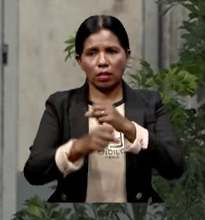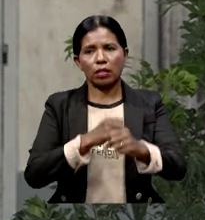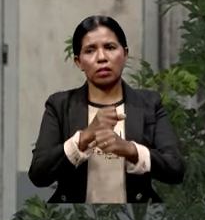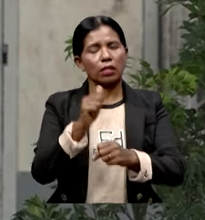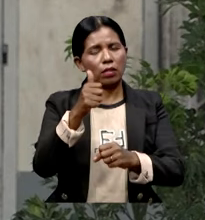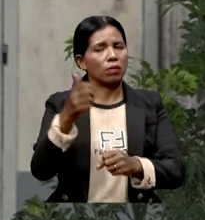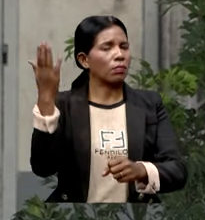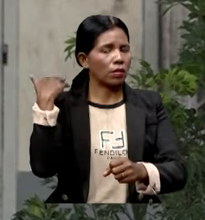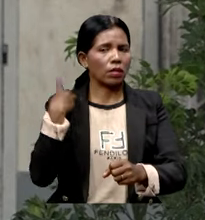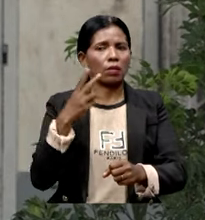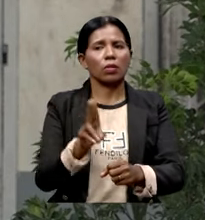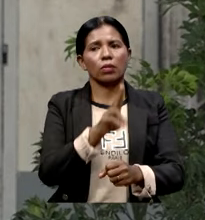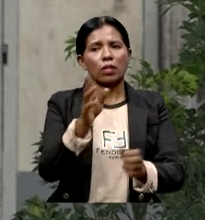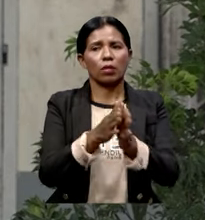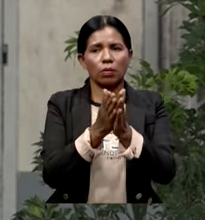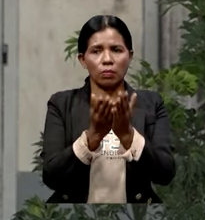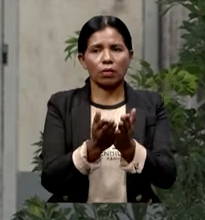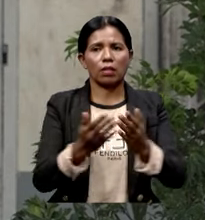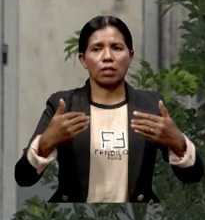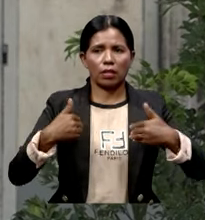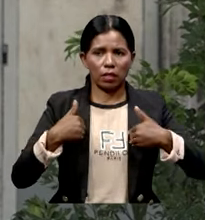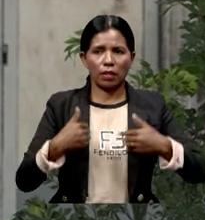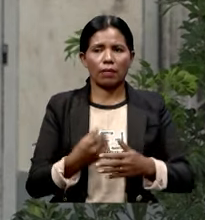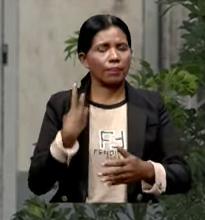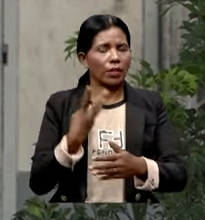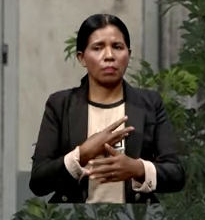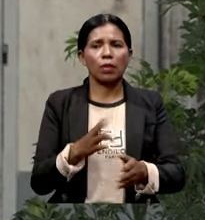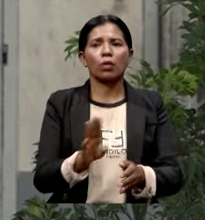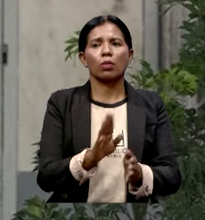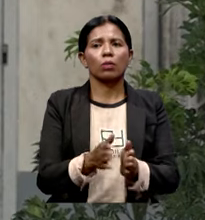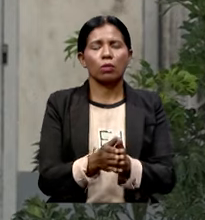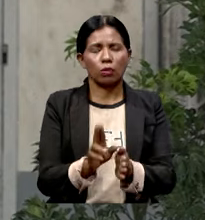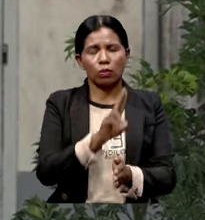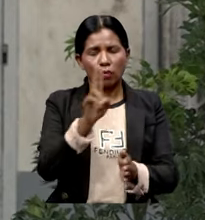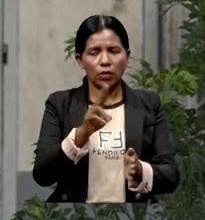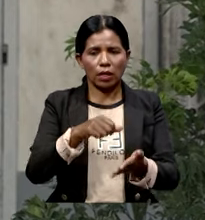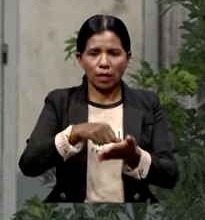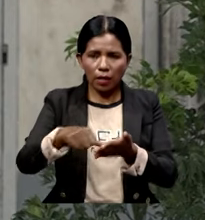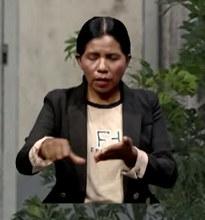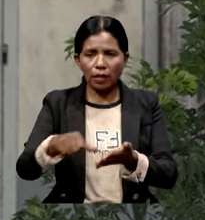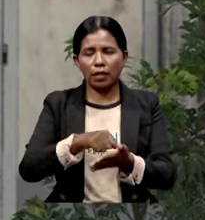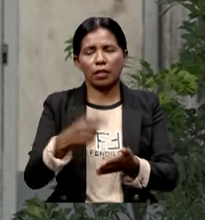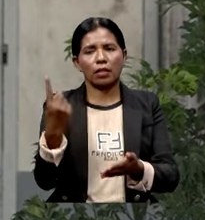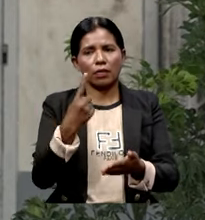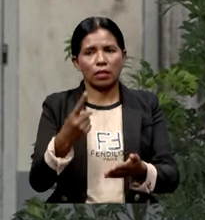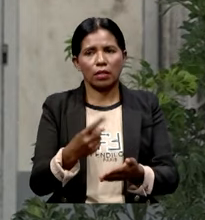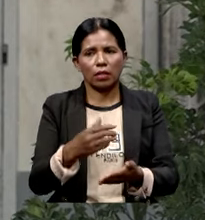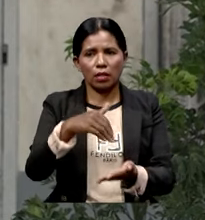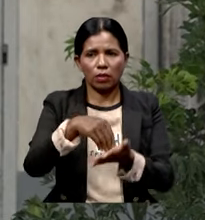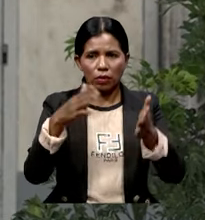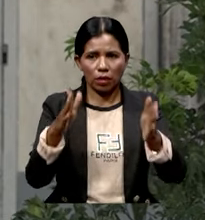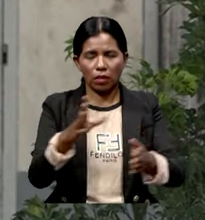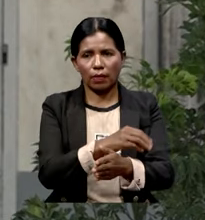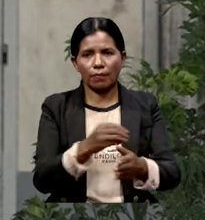ba koto a mi aguenta heda de tu libro nebe iha heda a mi usa fita koda no mantén haruka estudante a tu